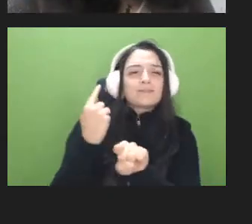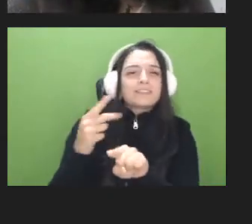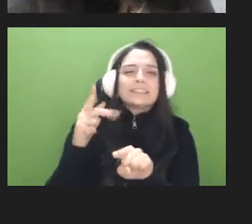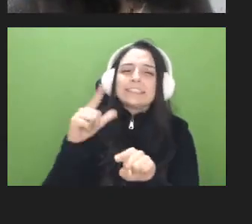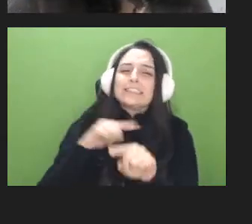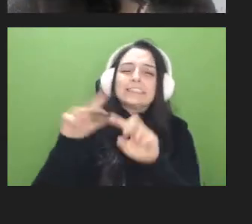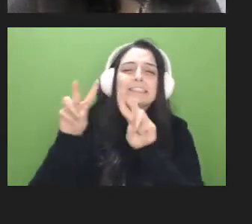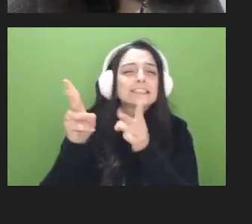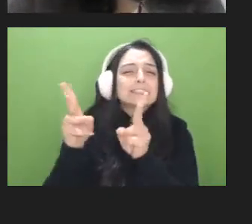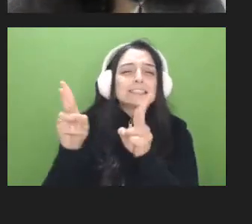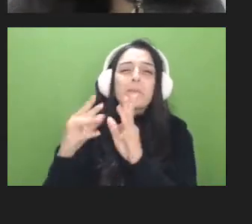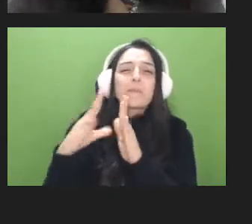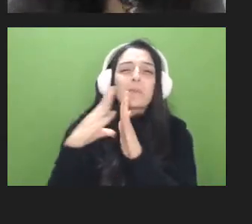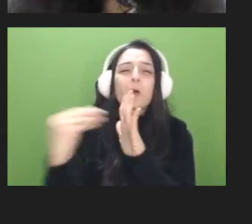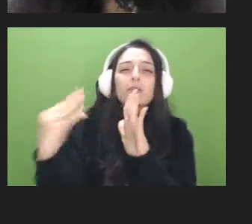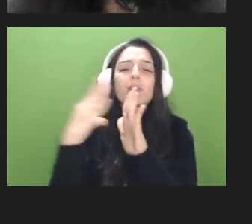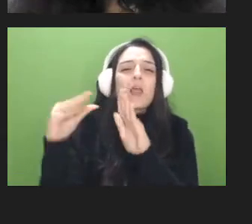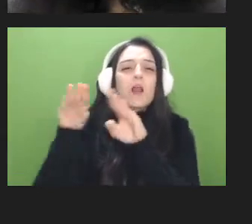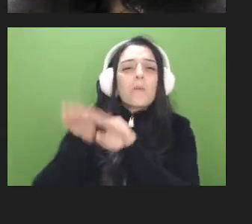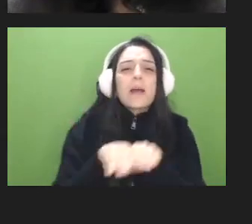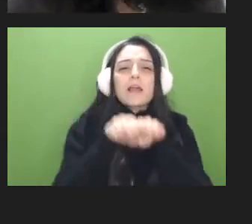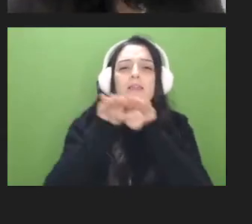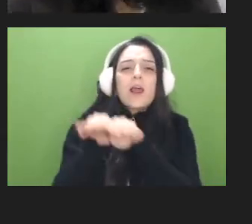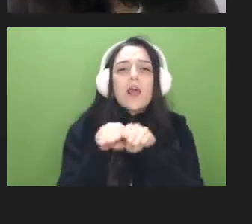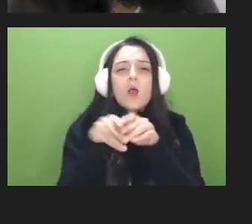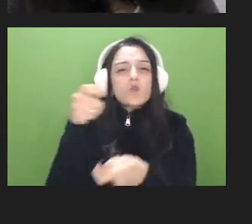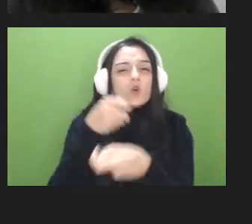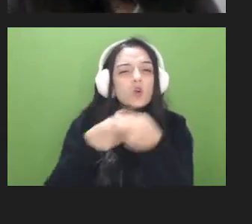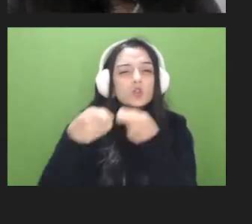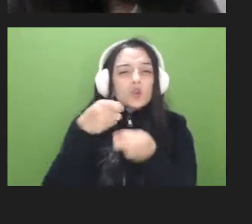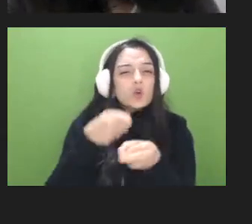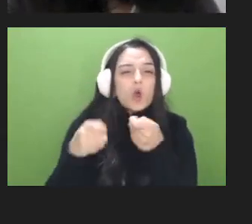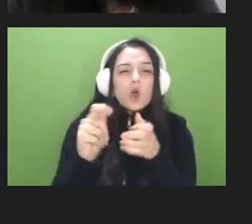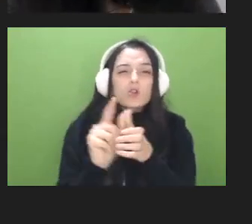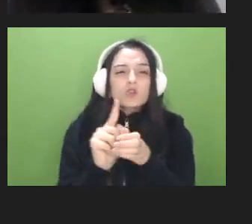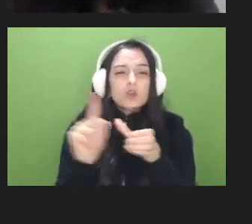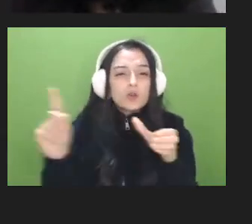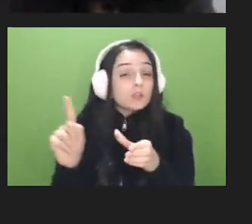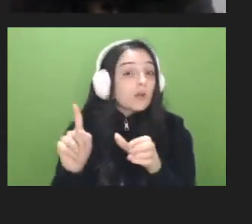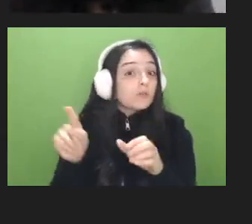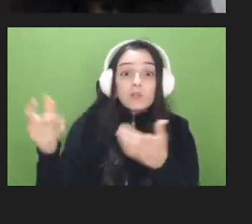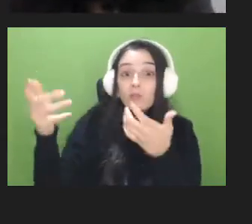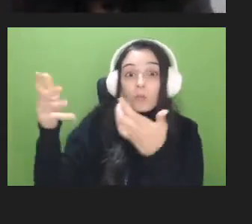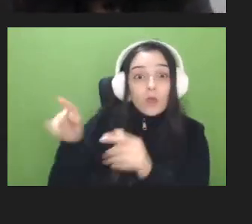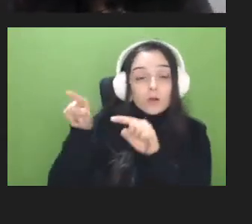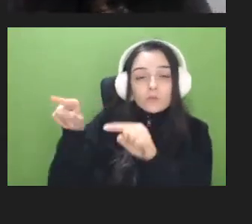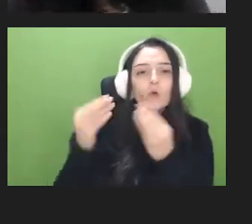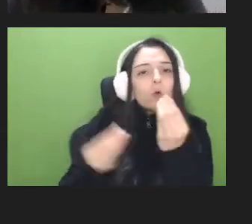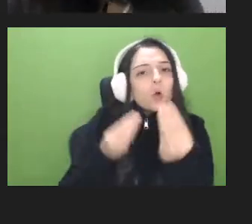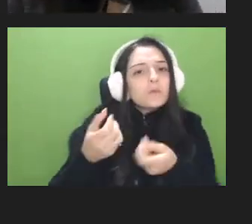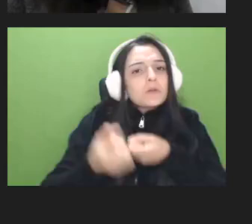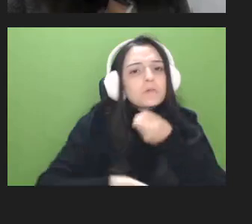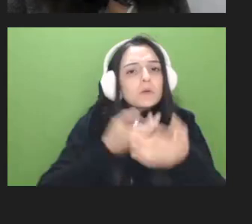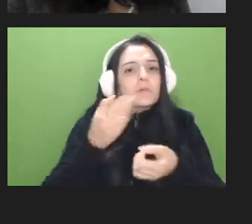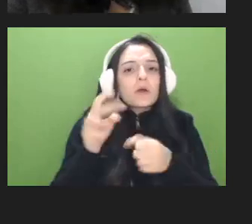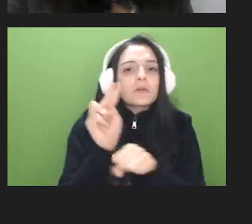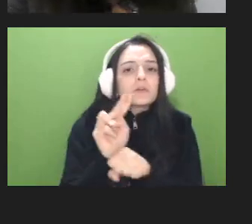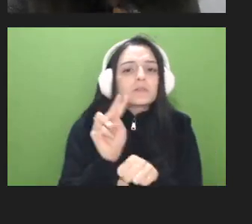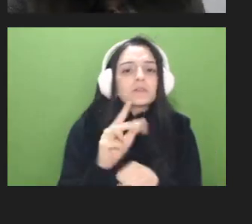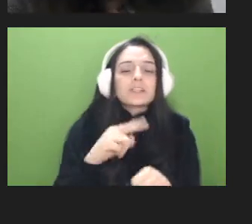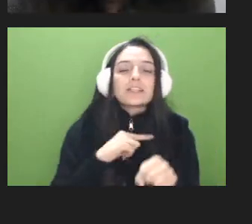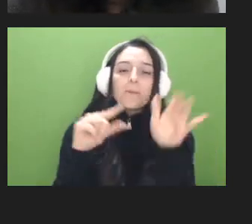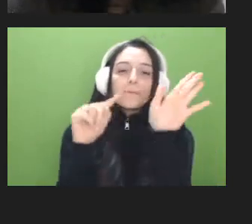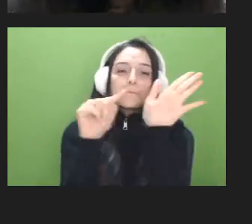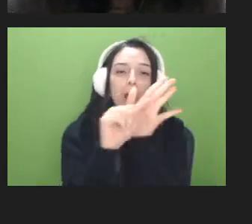exclusão? Eu acho que isso engloba aí algumas questões, né, que eu reservei aqui para ir respondendo, que